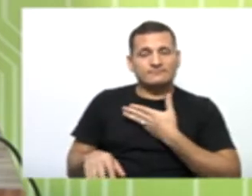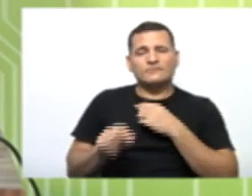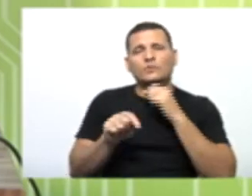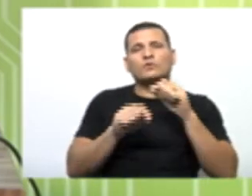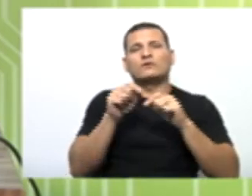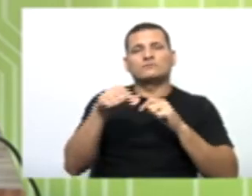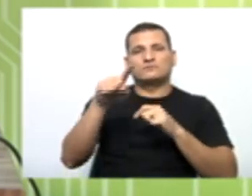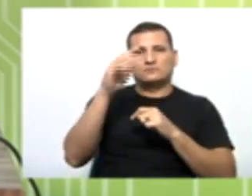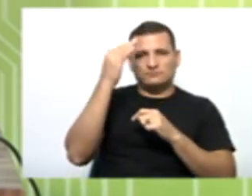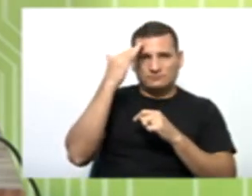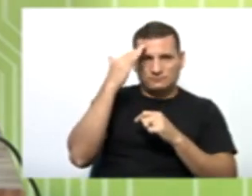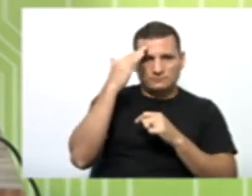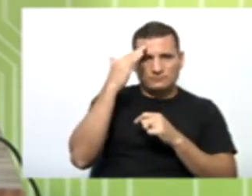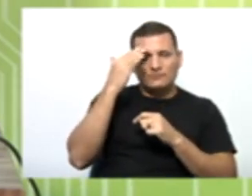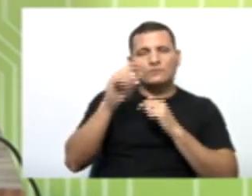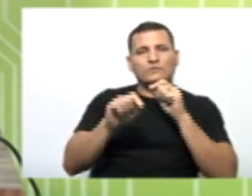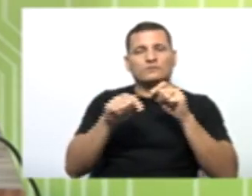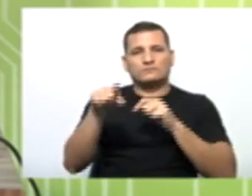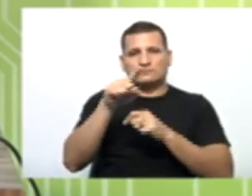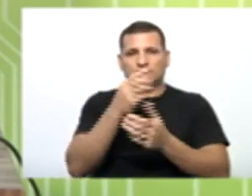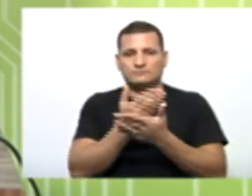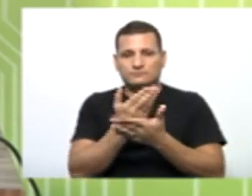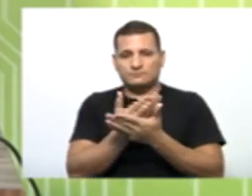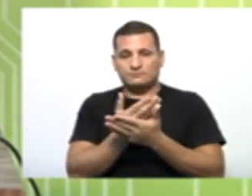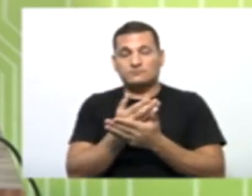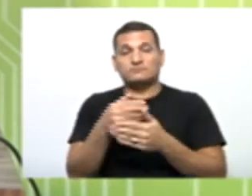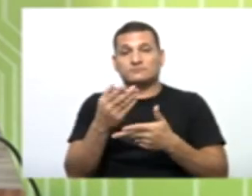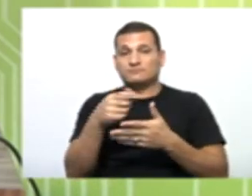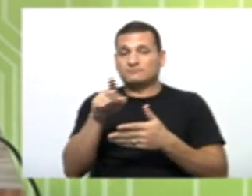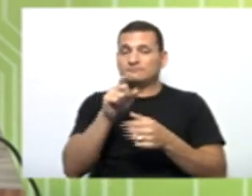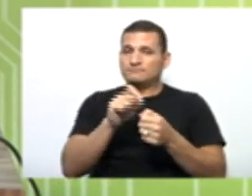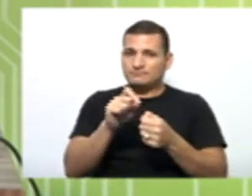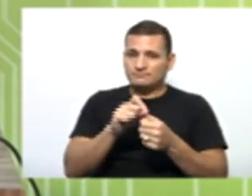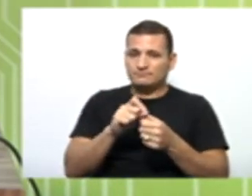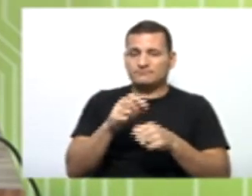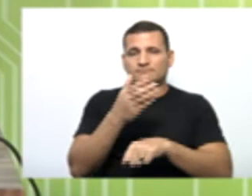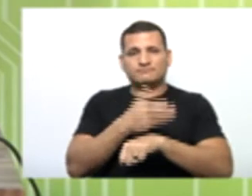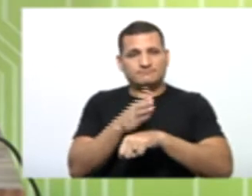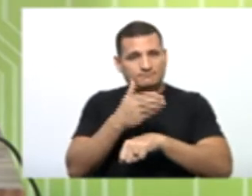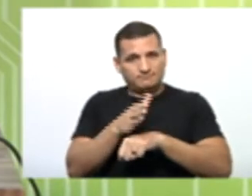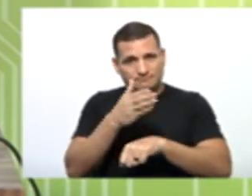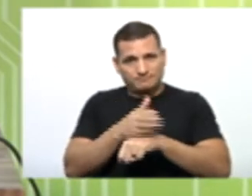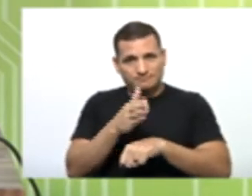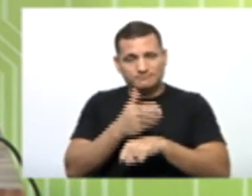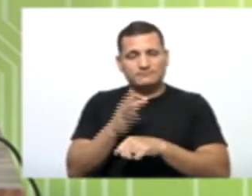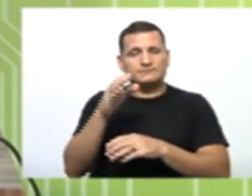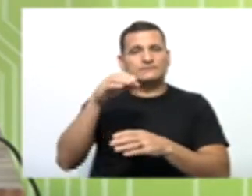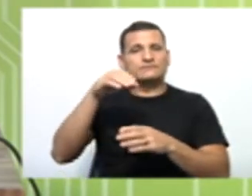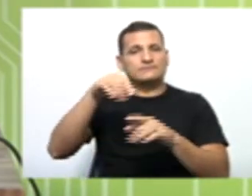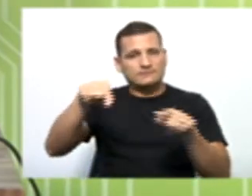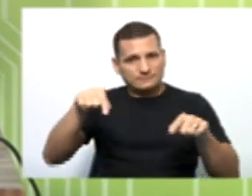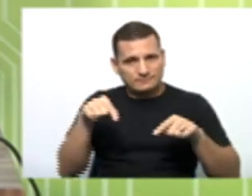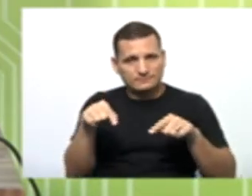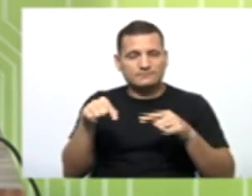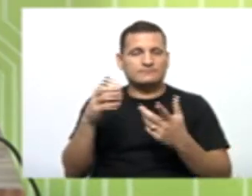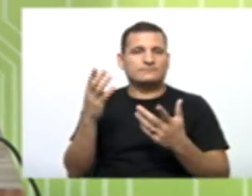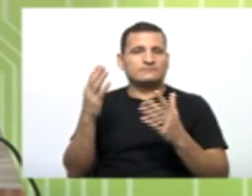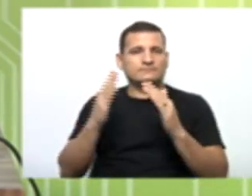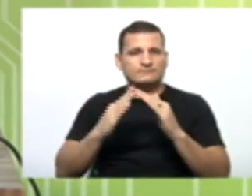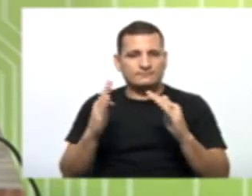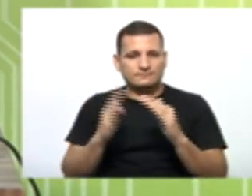vocês compreenderam, aquilo que vocês estudaram. Então, façam esse exercício em sala de aula, façam esse exercício em